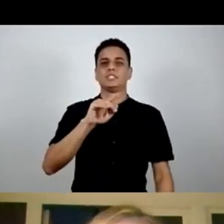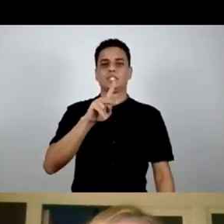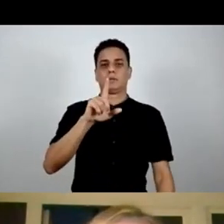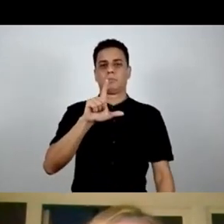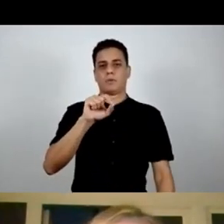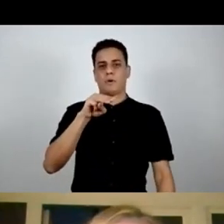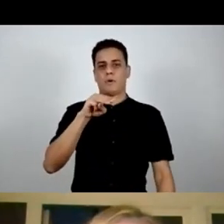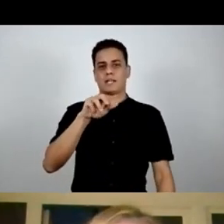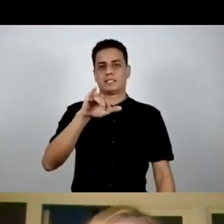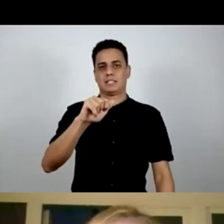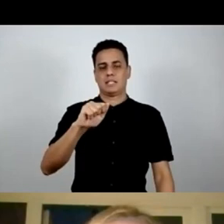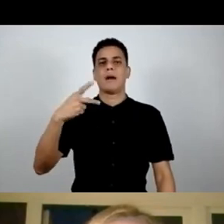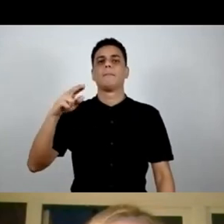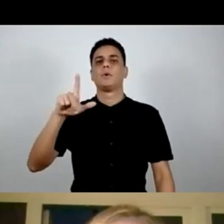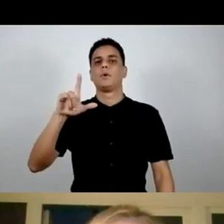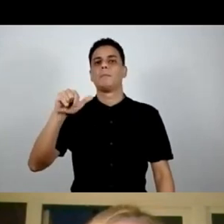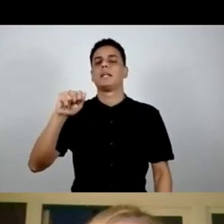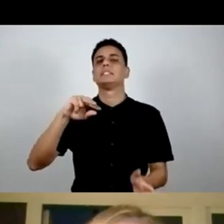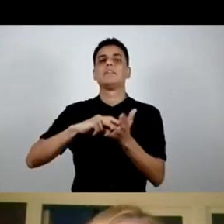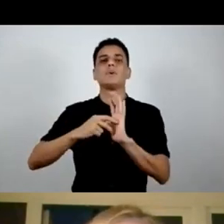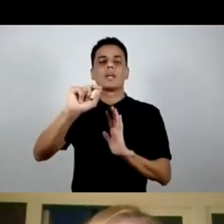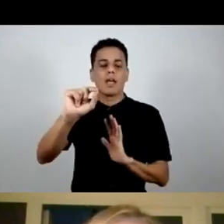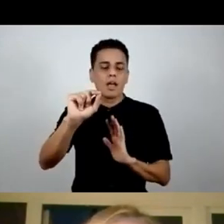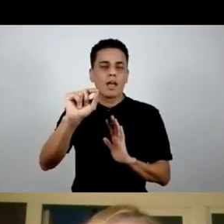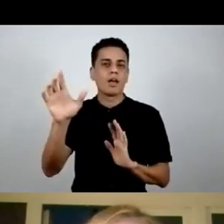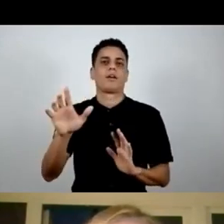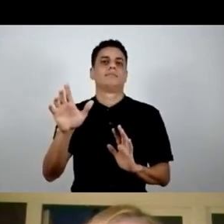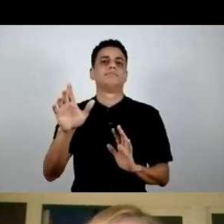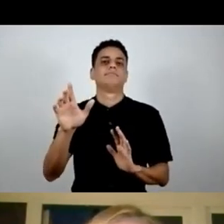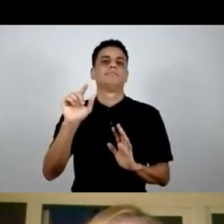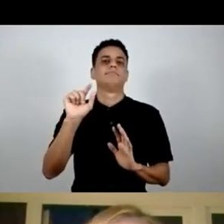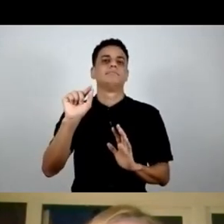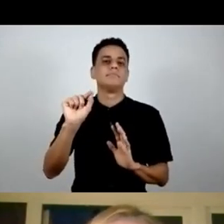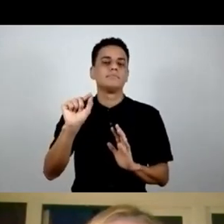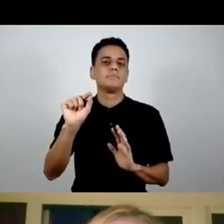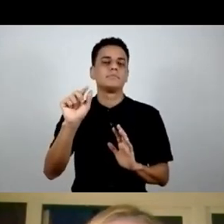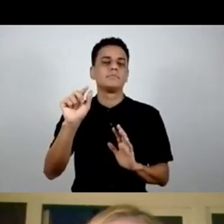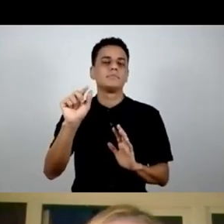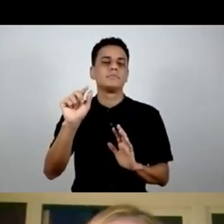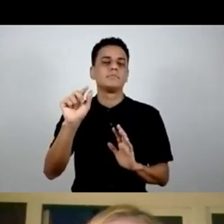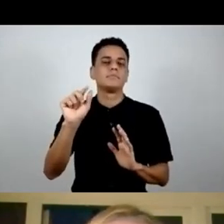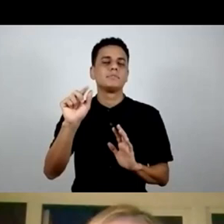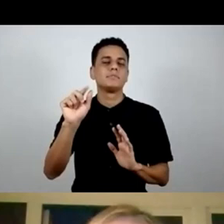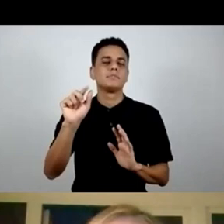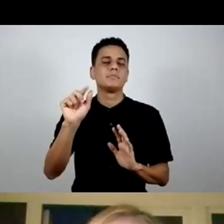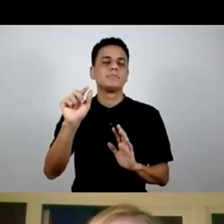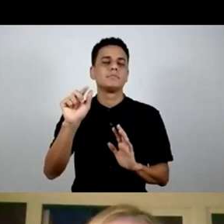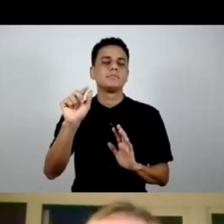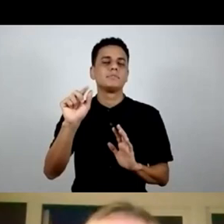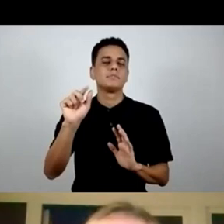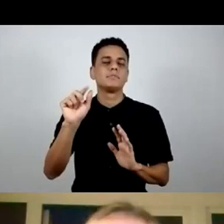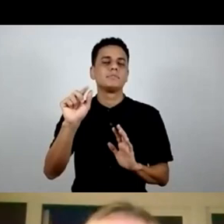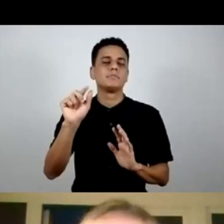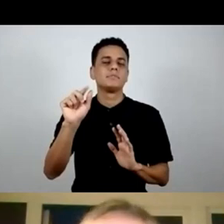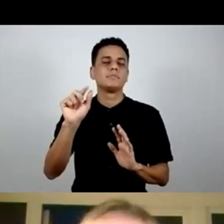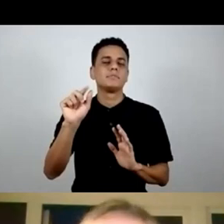ouvir. Ouvir tem muito que aproveitar as possibilidades já existentes. Você fala muito